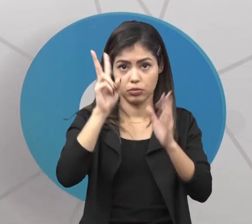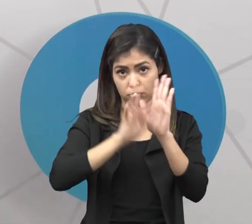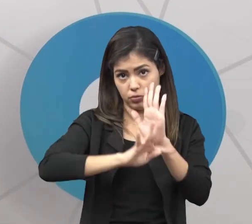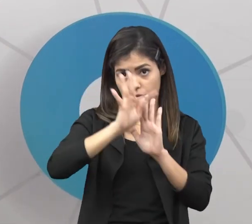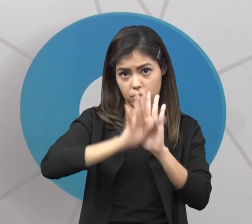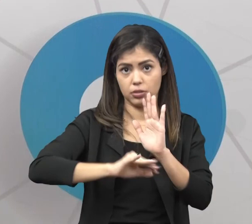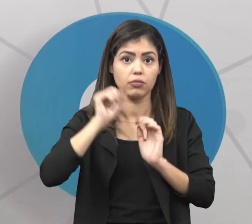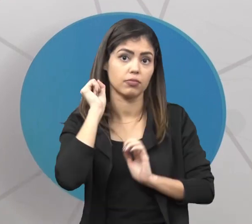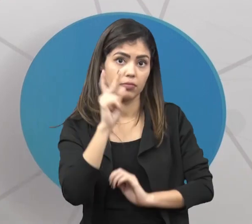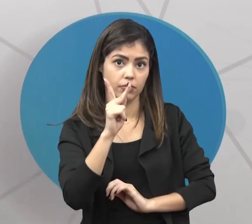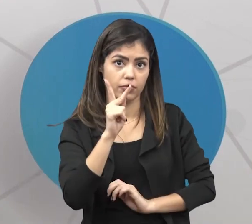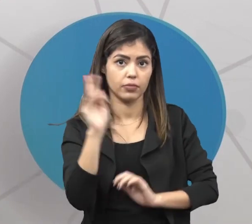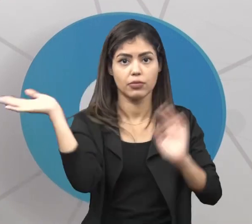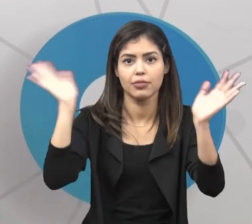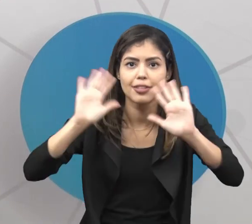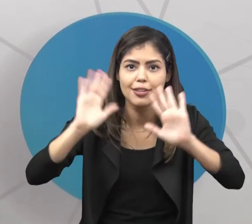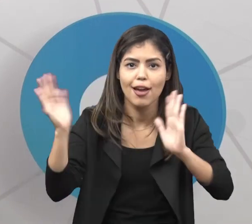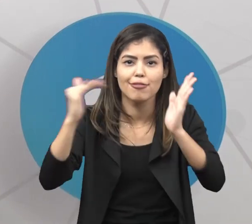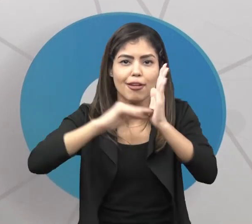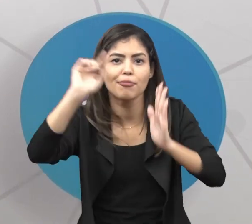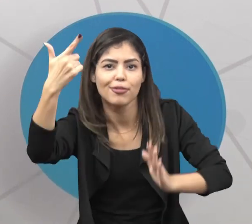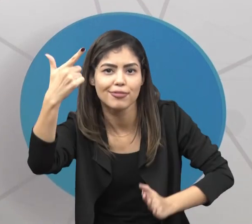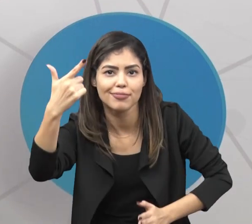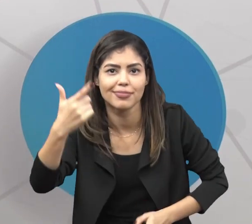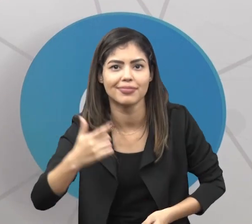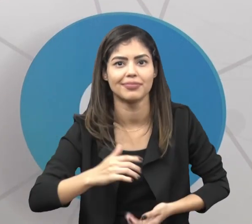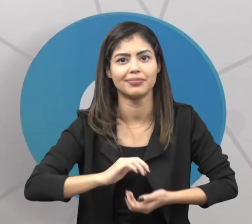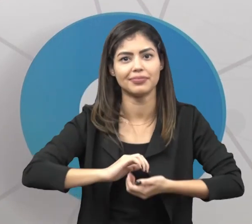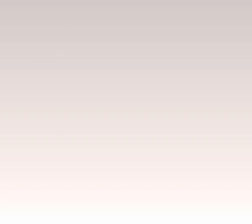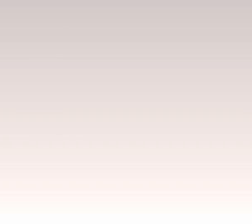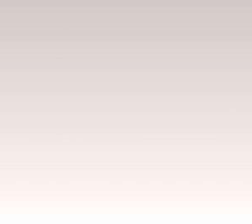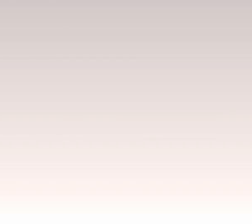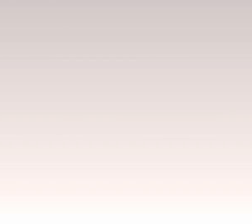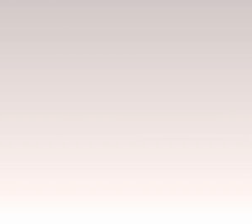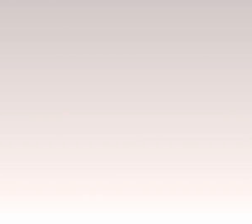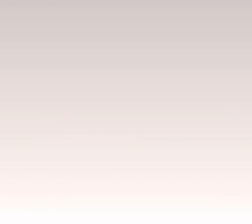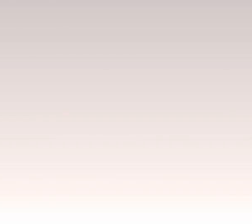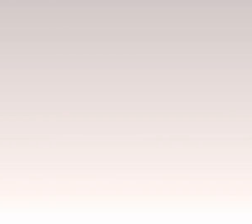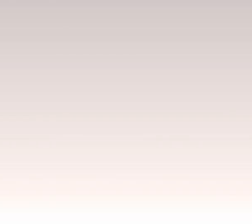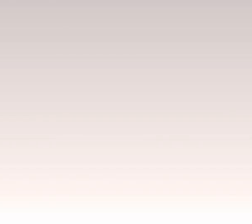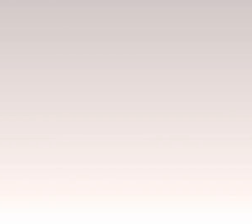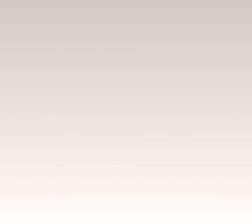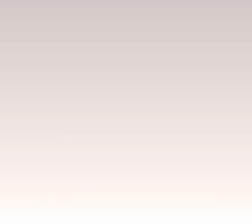desses textos, ok? Tchau e até a próxima!